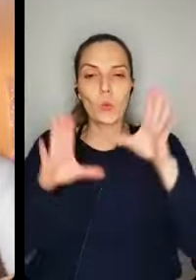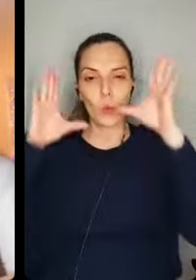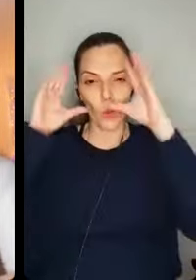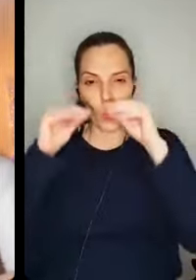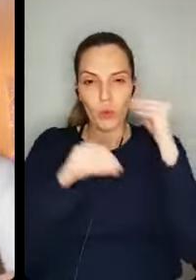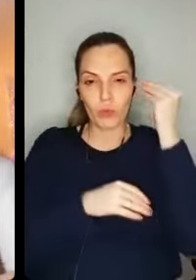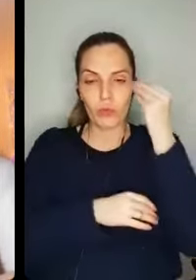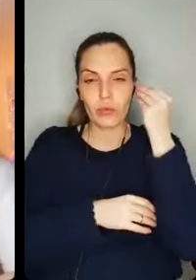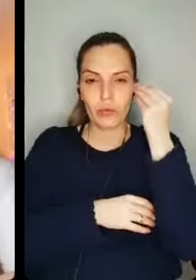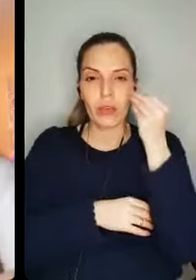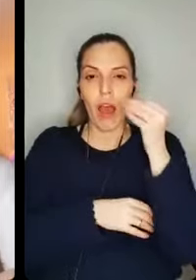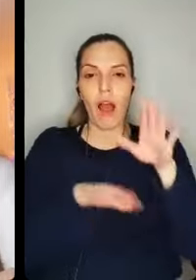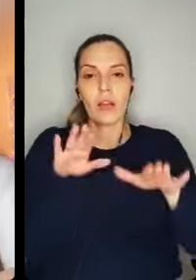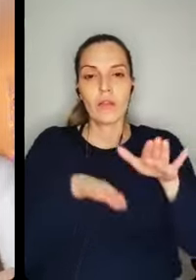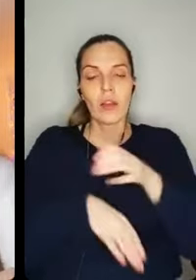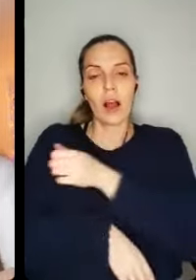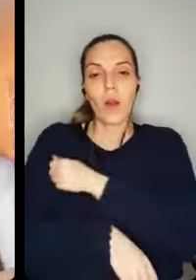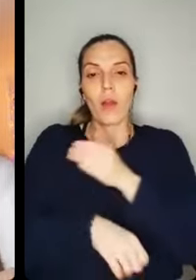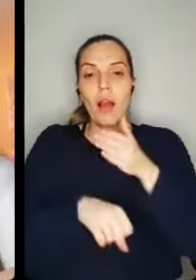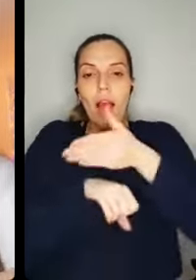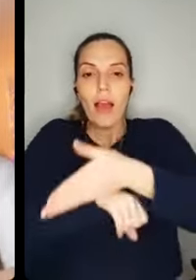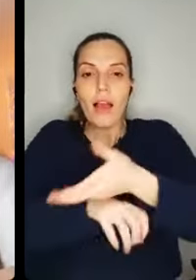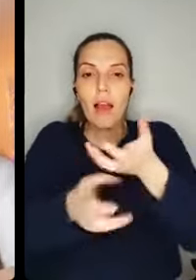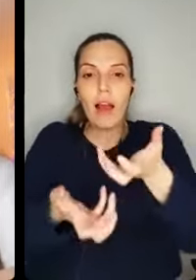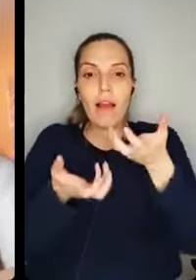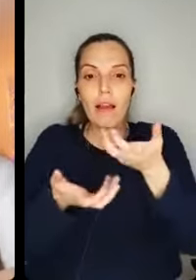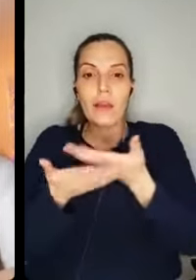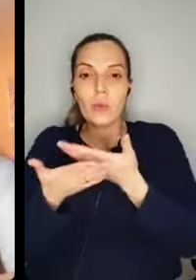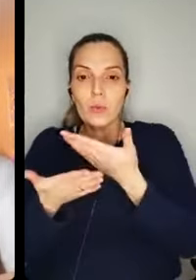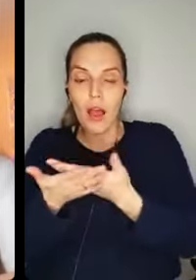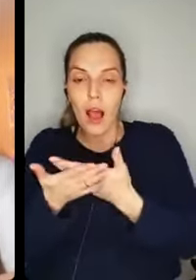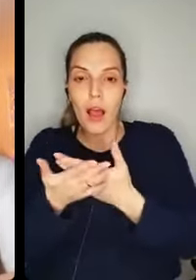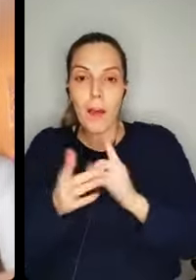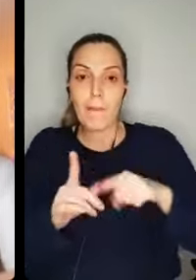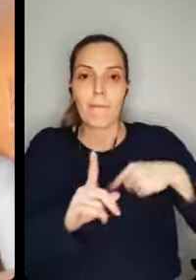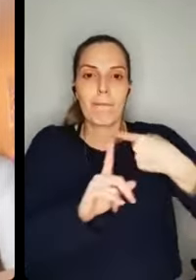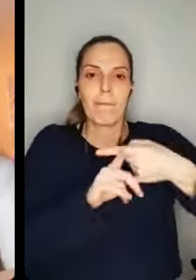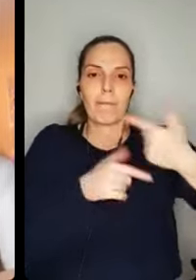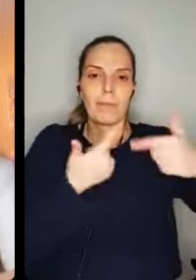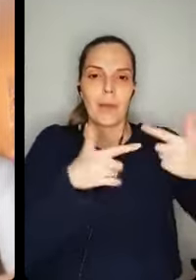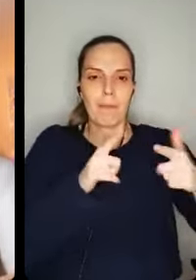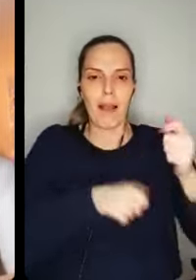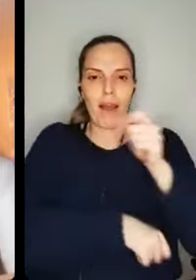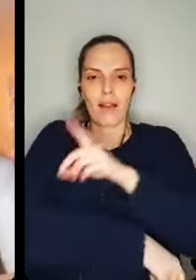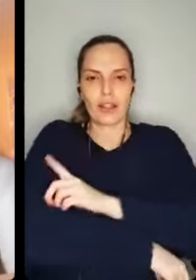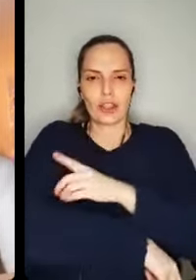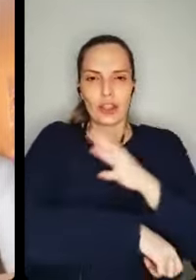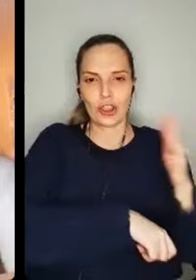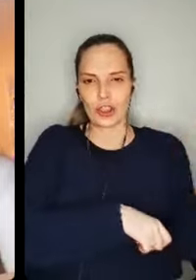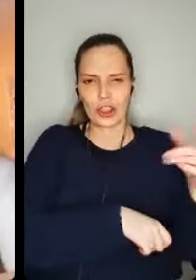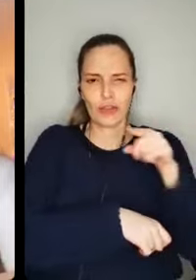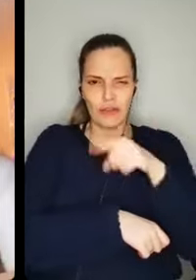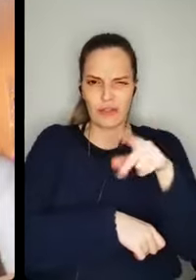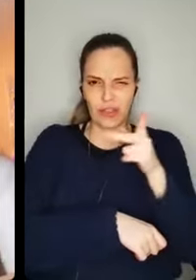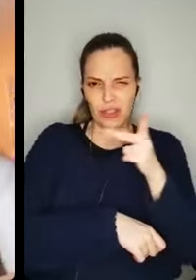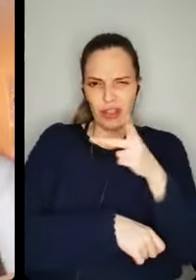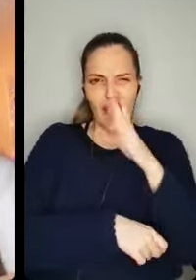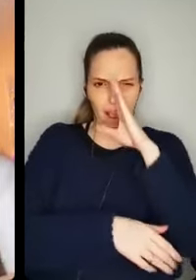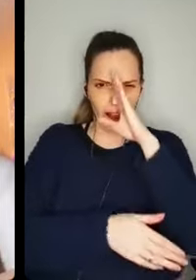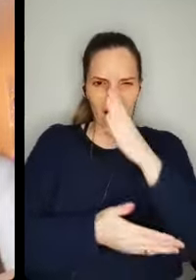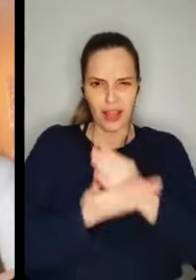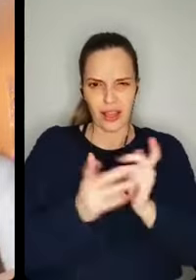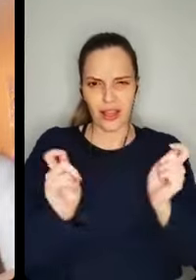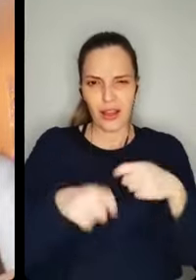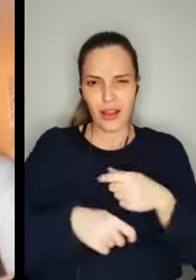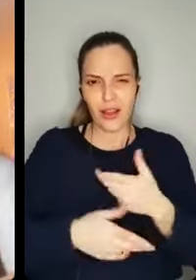querer estudar e, ao mesmo tempo, trabalhar durante o dia. Vocês acreditam que isso é possível dentro do nosso curso? Como é que vocês acham que isso pode se